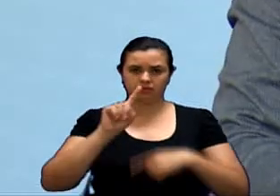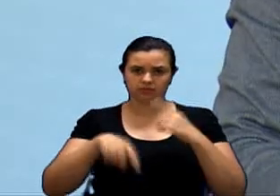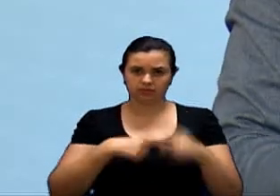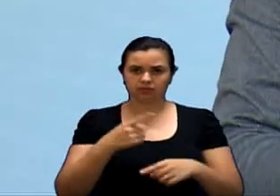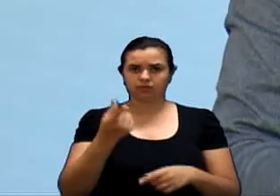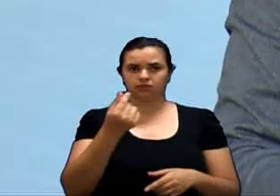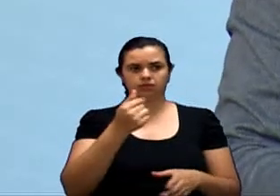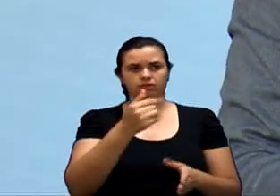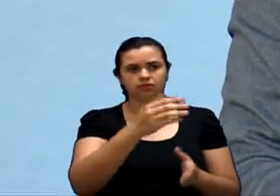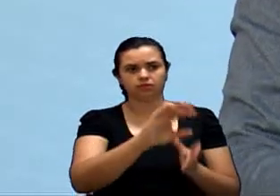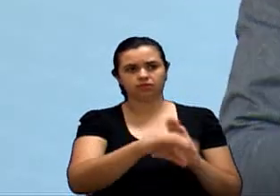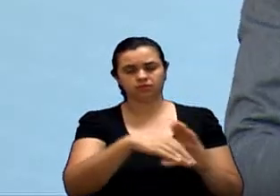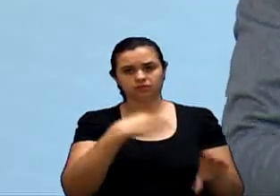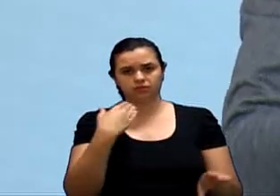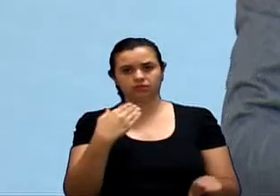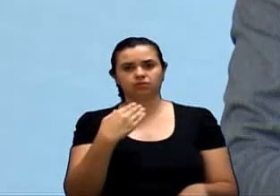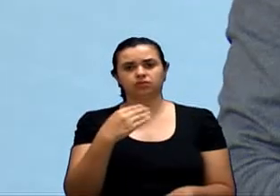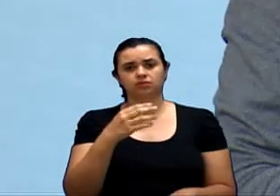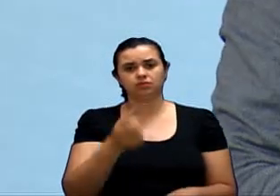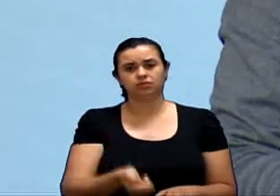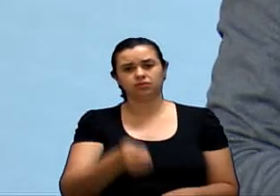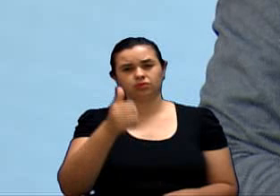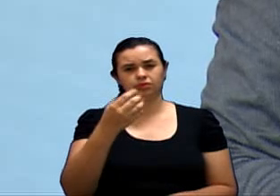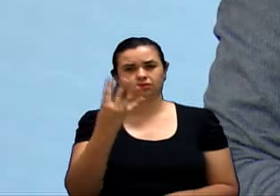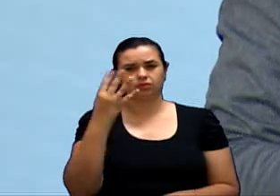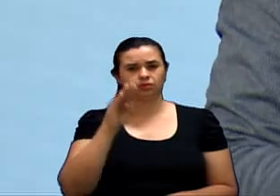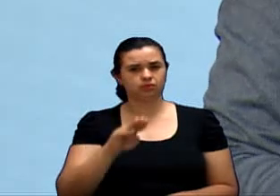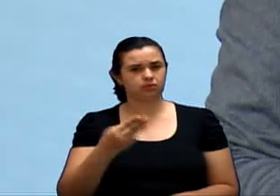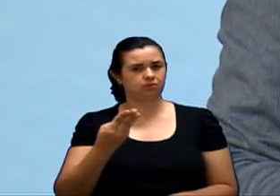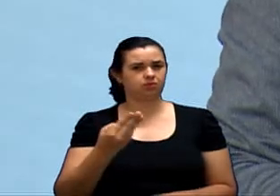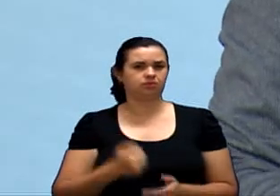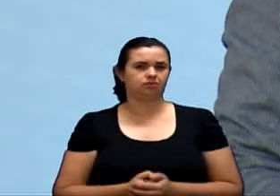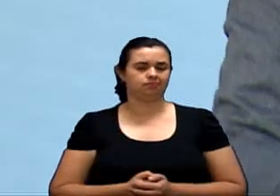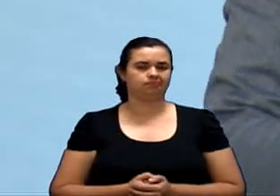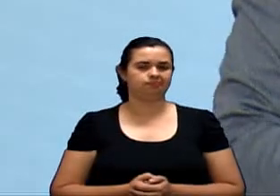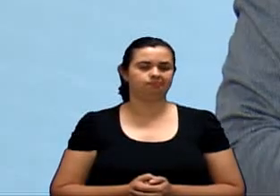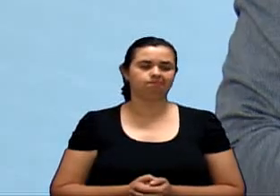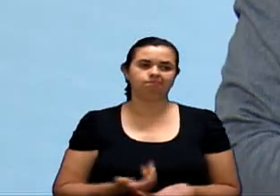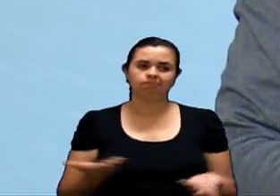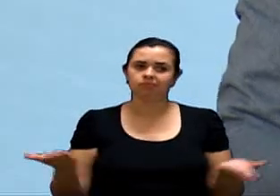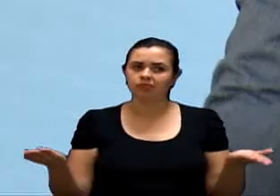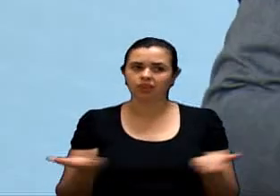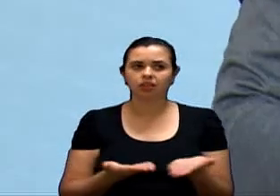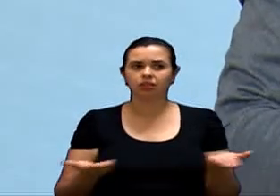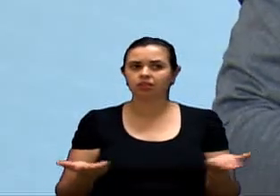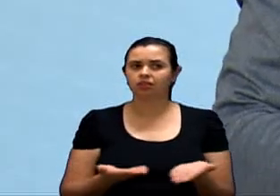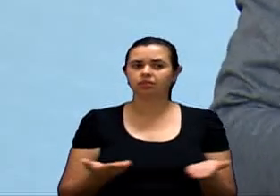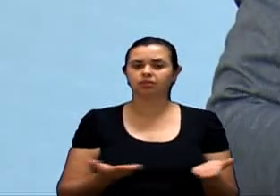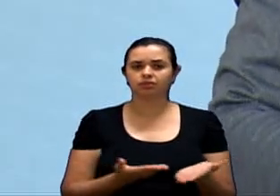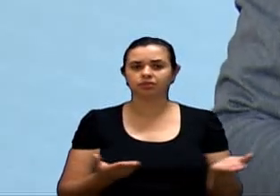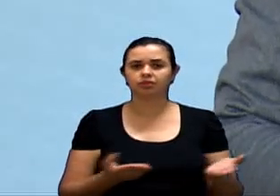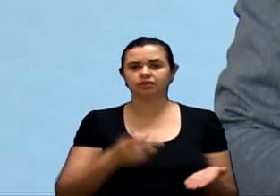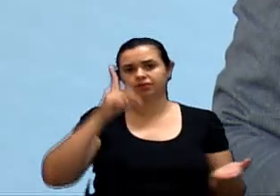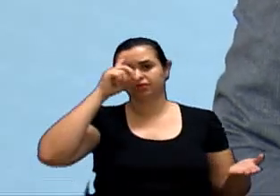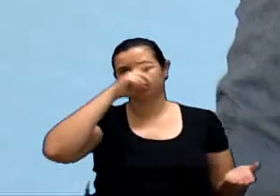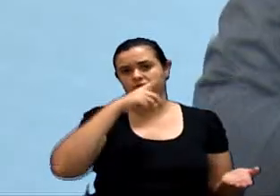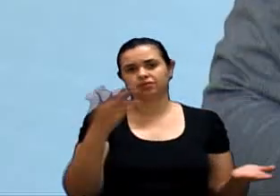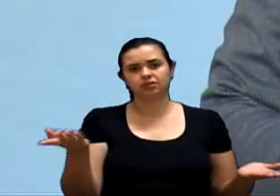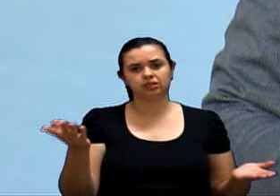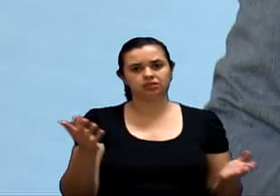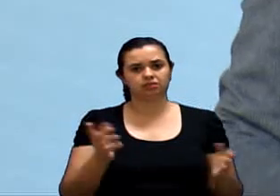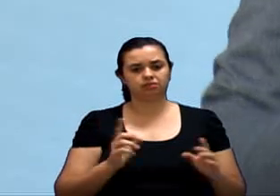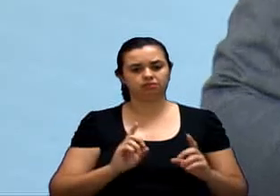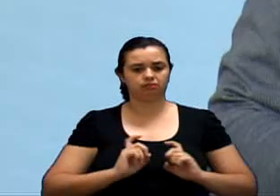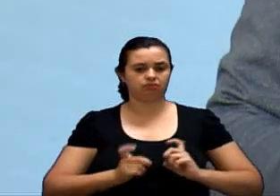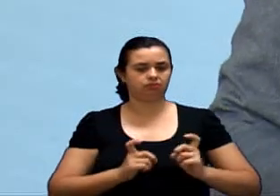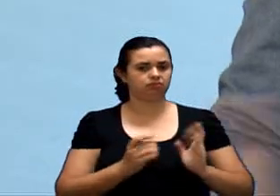também. Então, quer dizer, olha que situação, líder do governo, nós ficamos aqui hoje com essa sessão extraordinária, com um